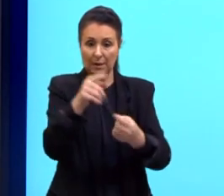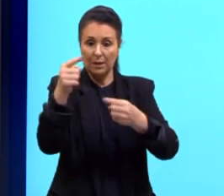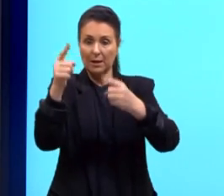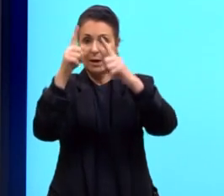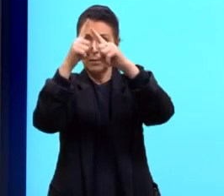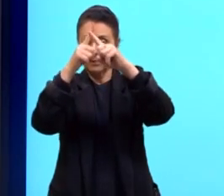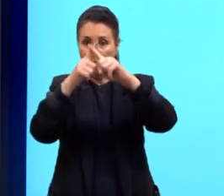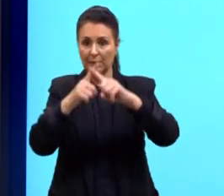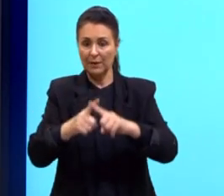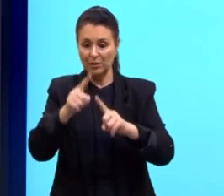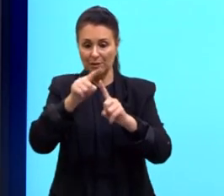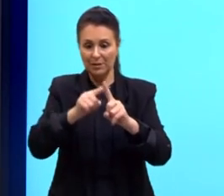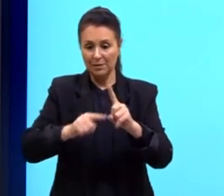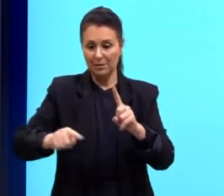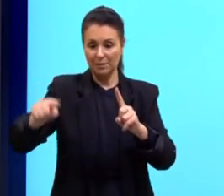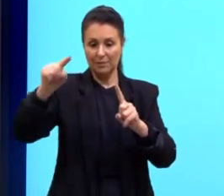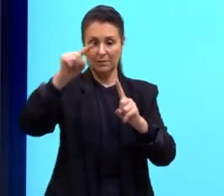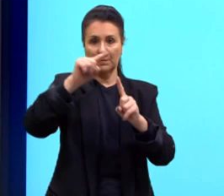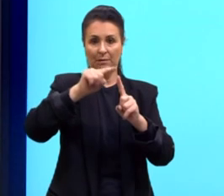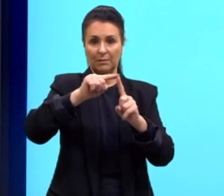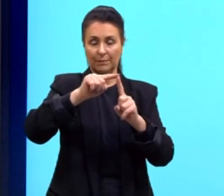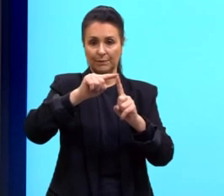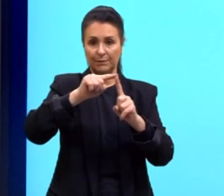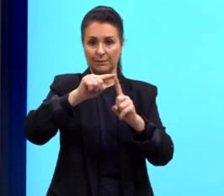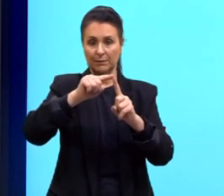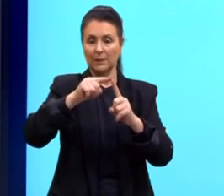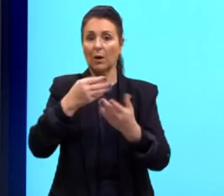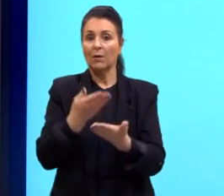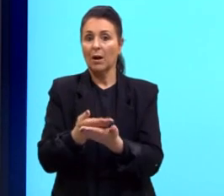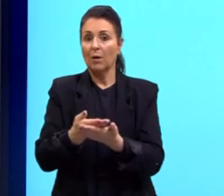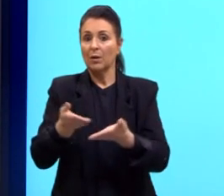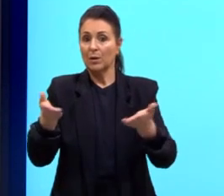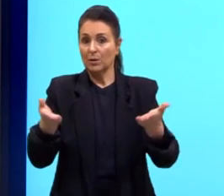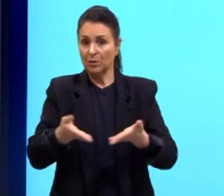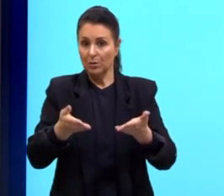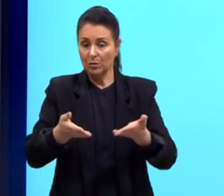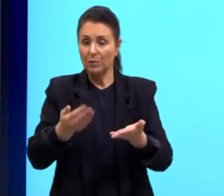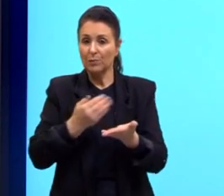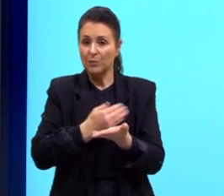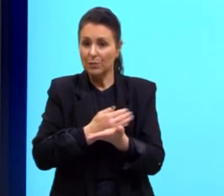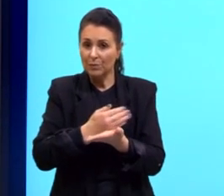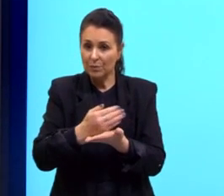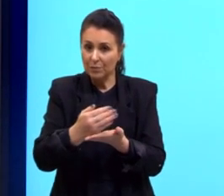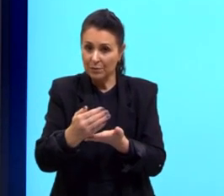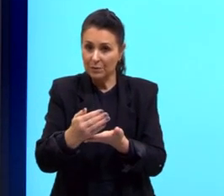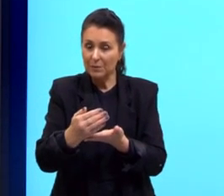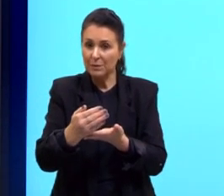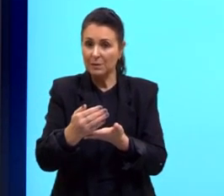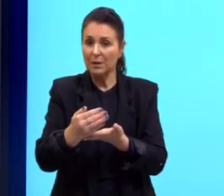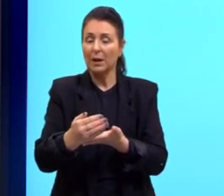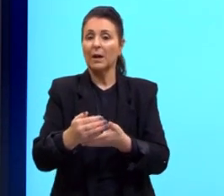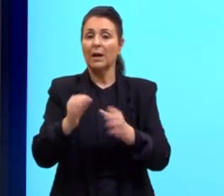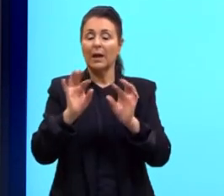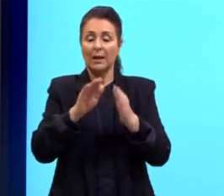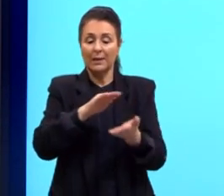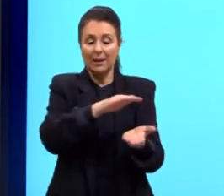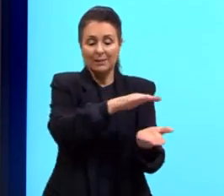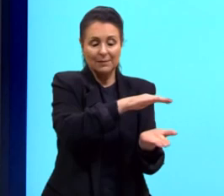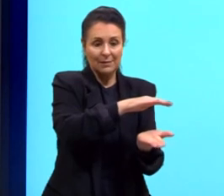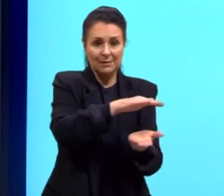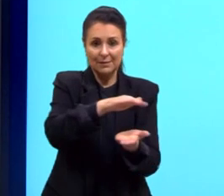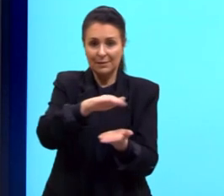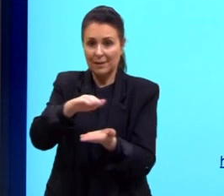das circunferências então na aula de hoje nós vamos ver essa questão ali das retas